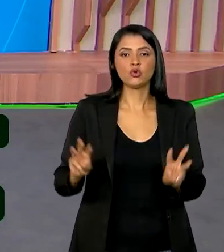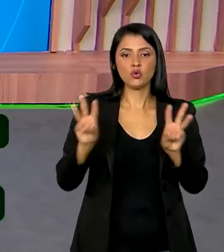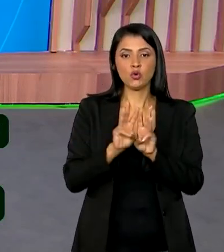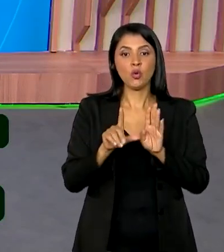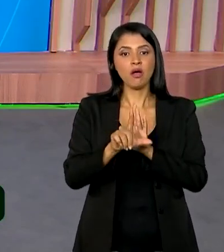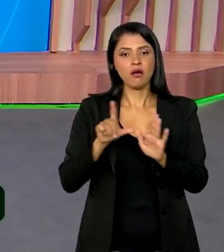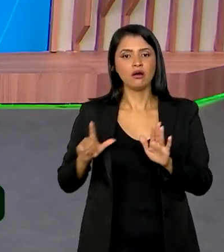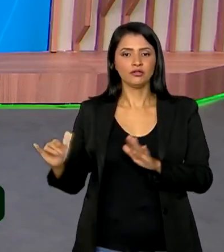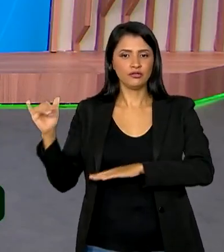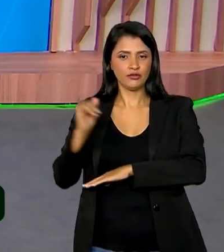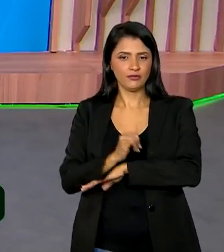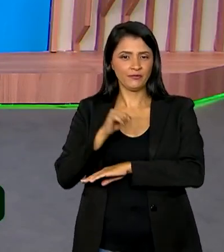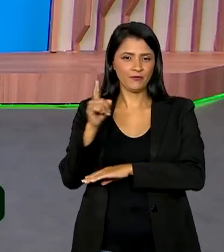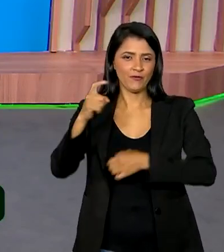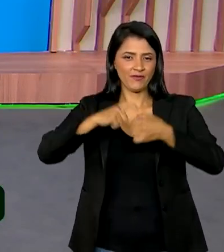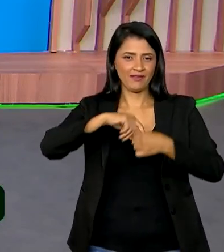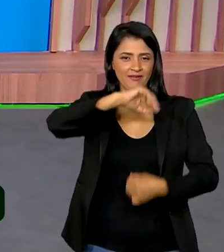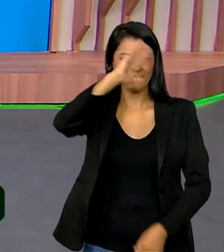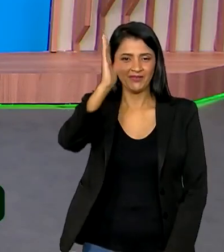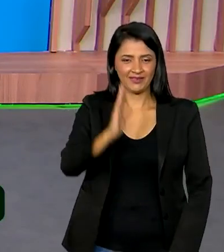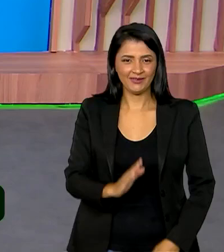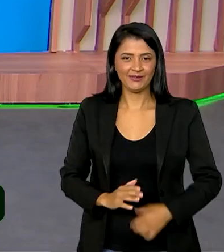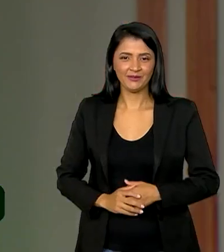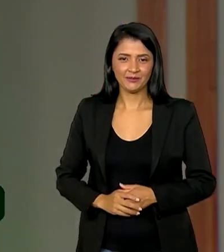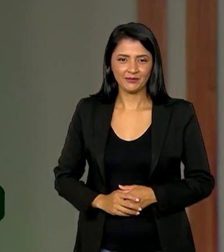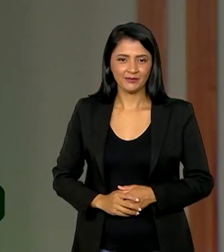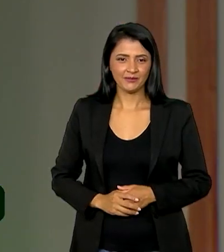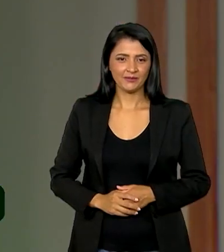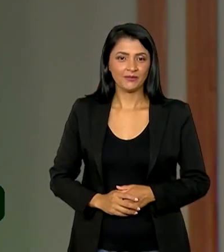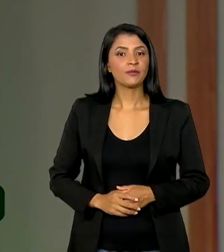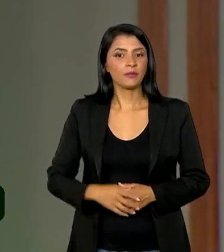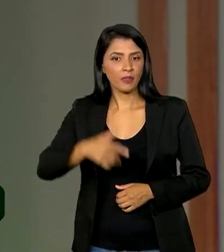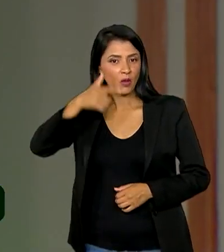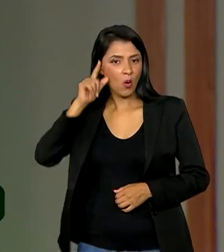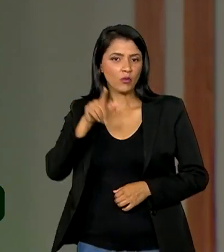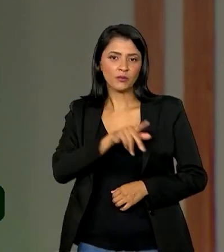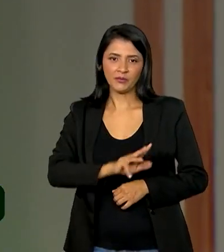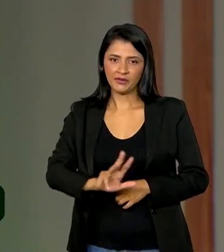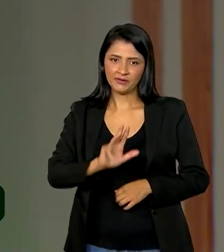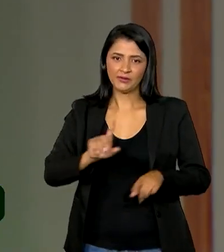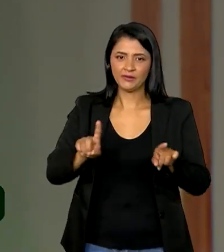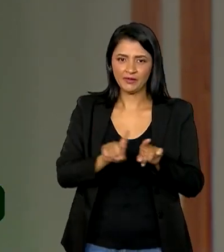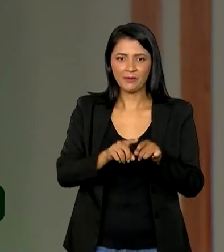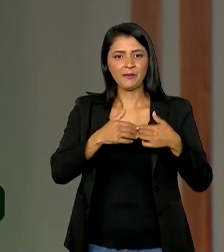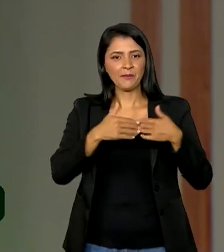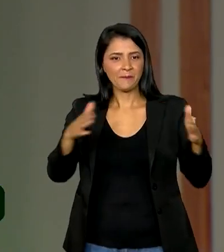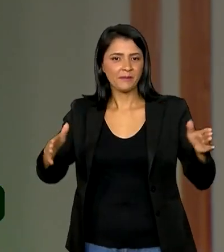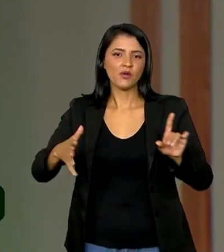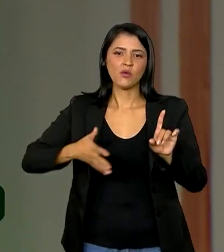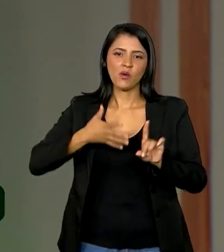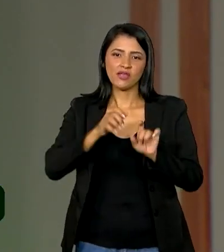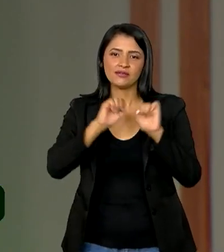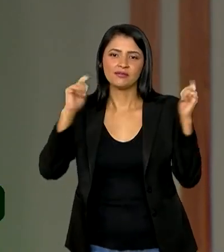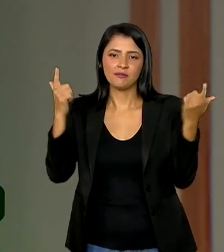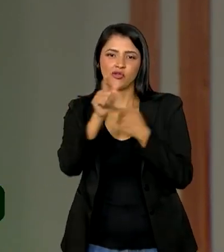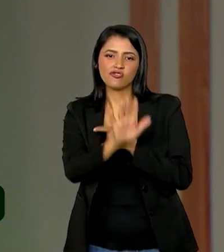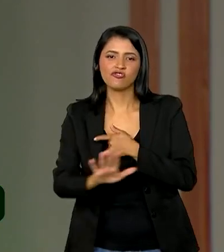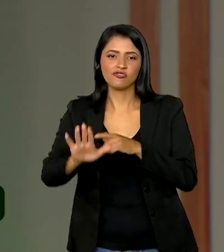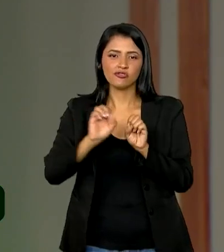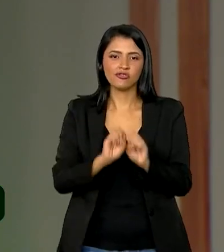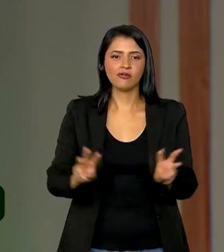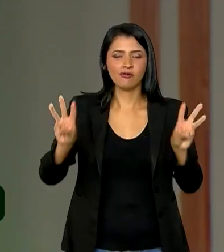de deixar os Estados Unidos a caminho do Brasil. E ontem, o presidente Lula abriu a Assembleia Geral da ONU.